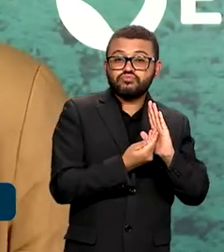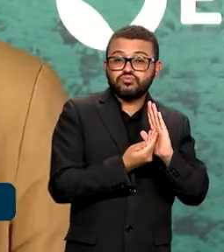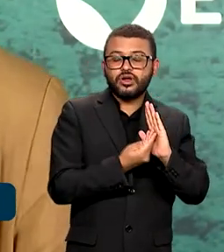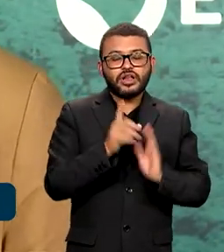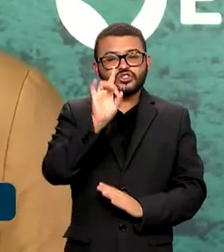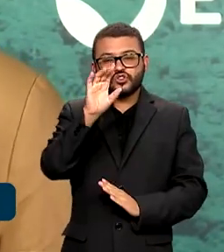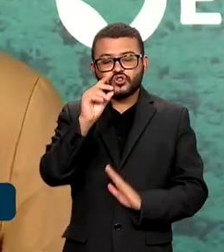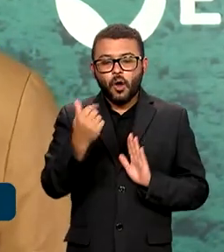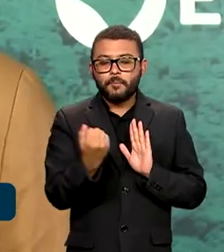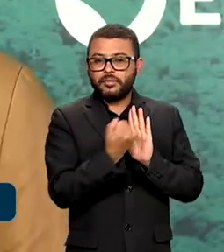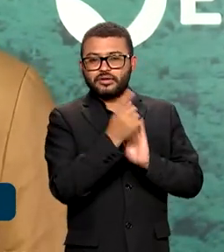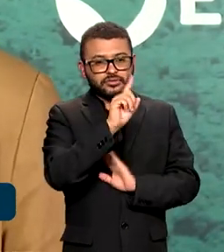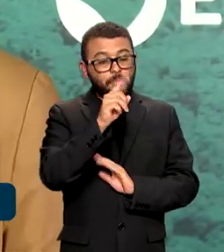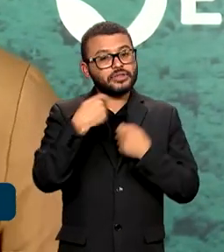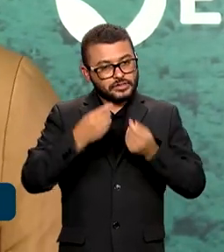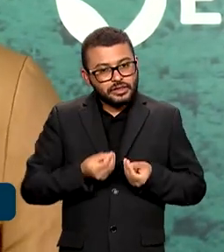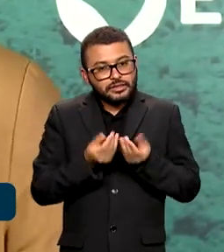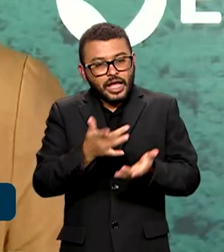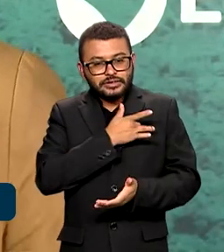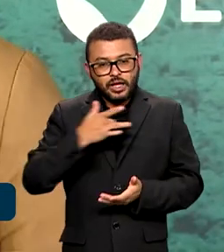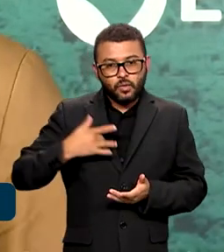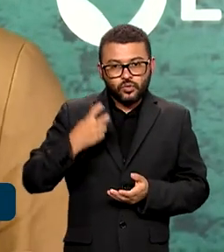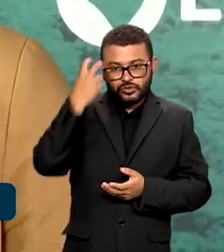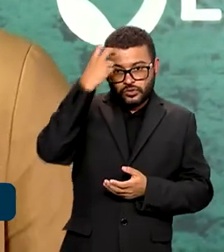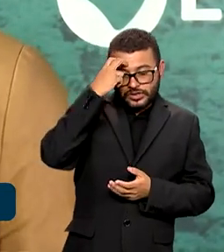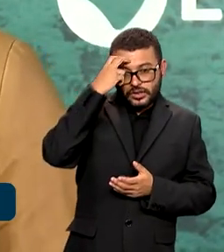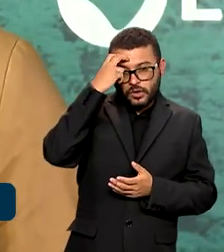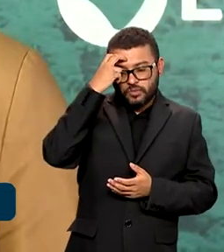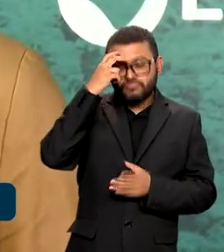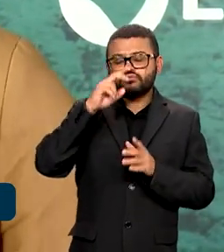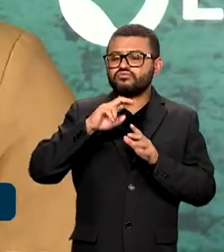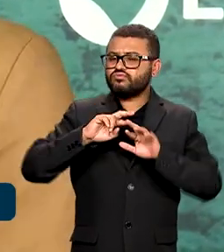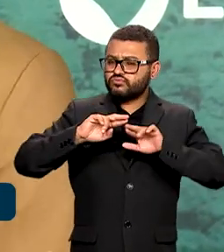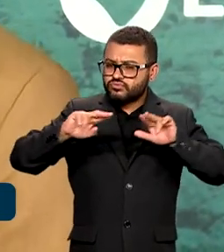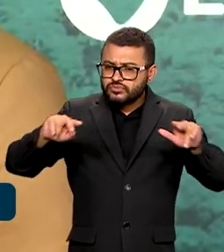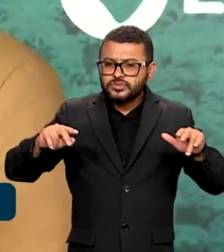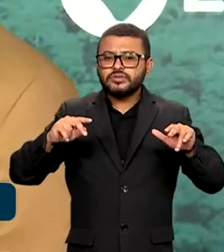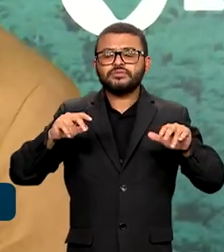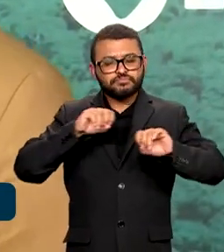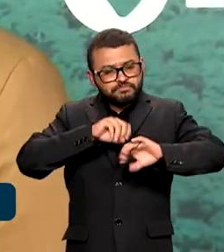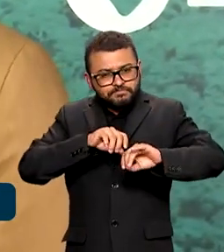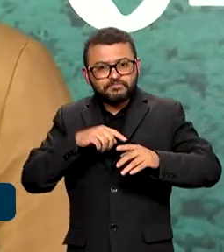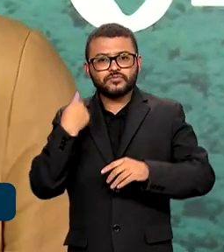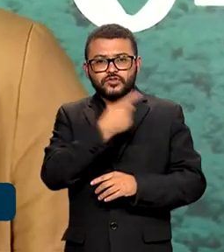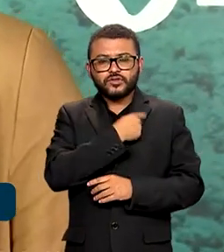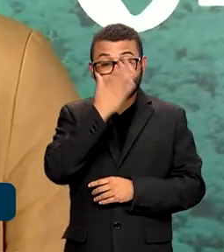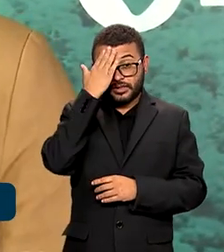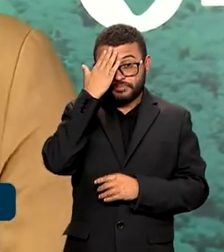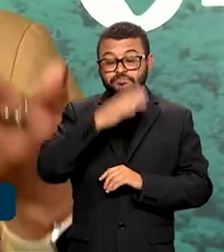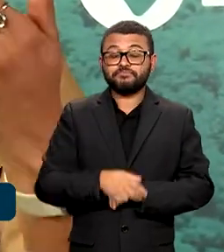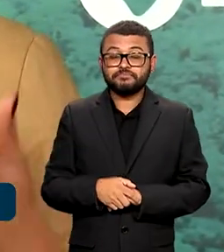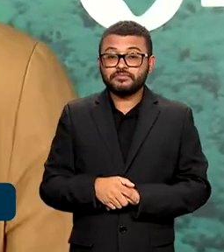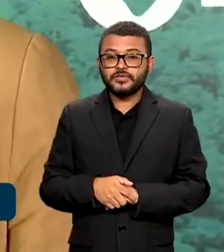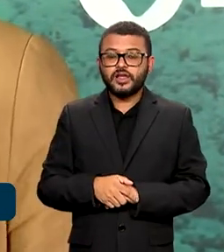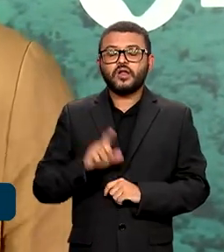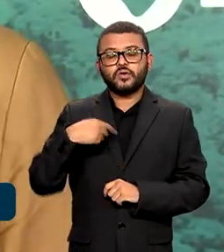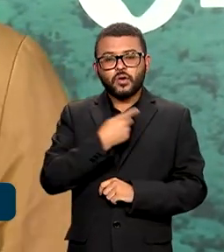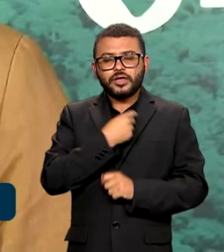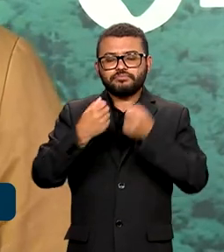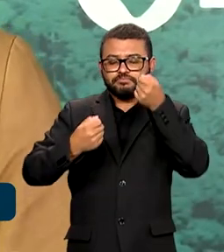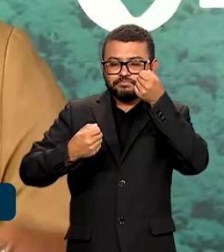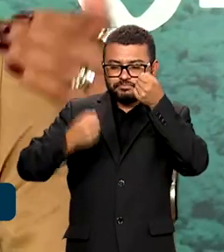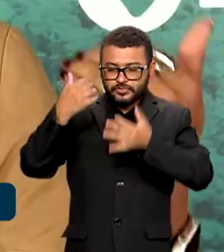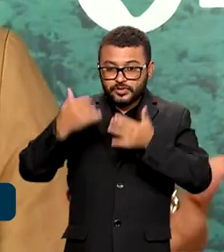titulação, mas saúde, educação, cultura, a vida digna e o bem viver, como a gente tem tanto falado aqui. Quando a gente chega aqui